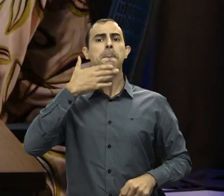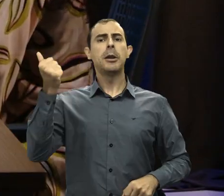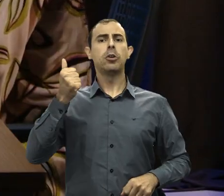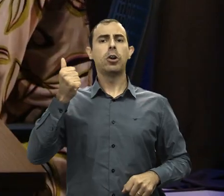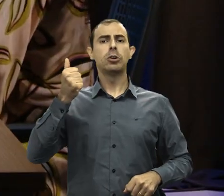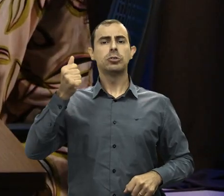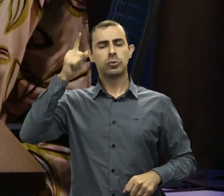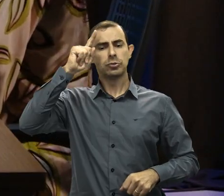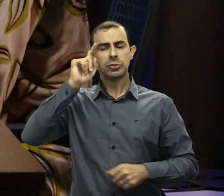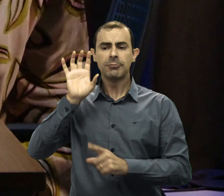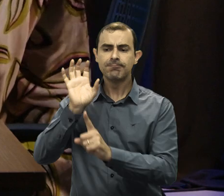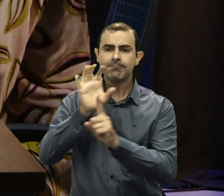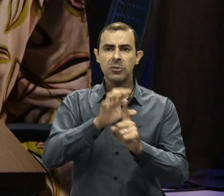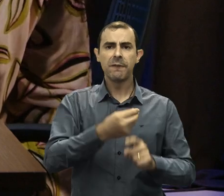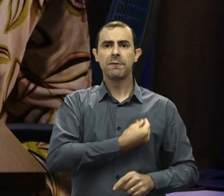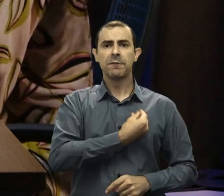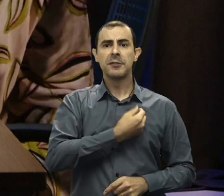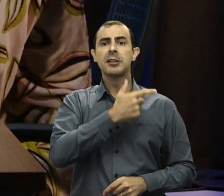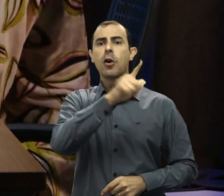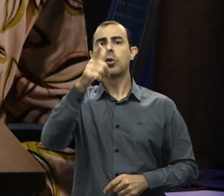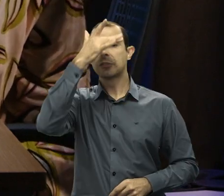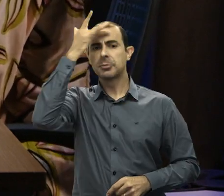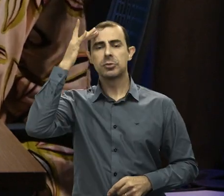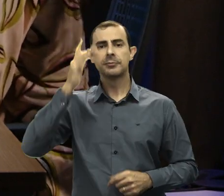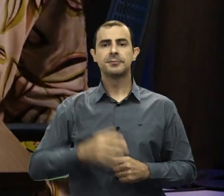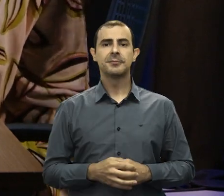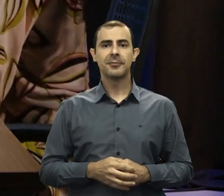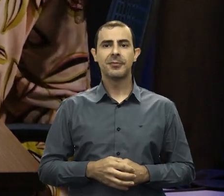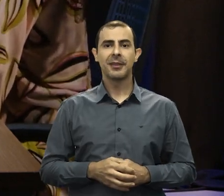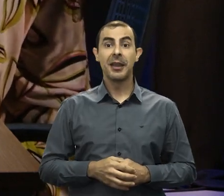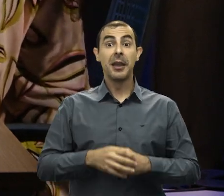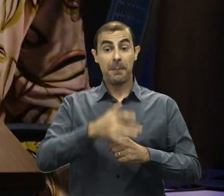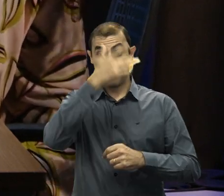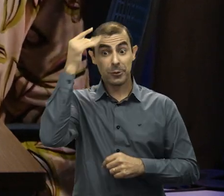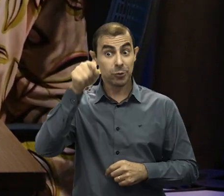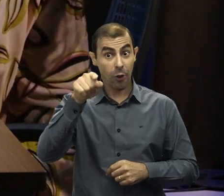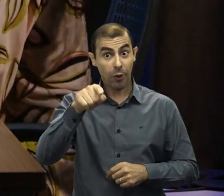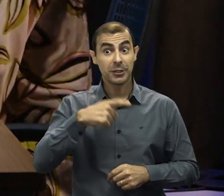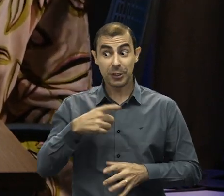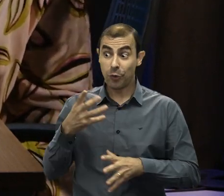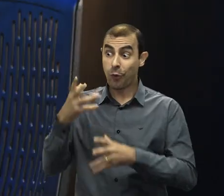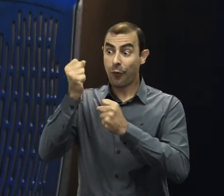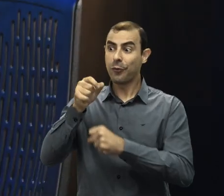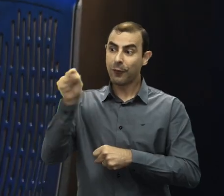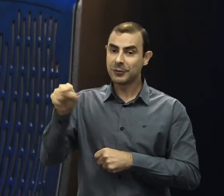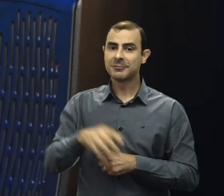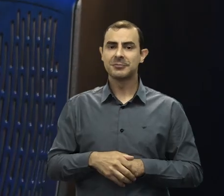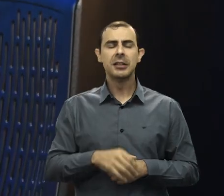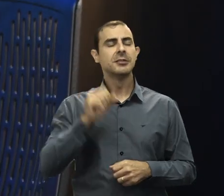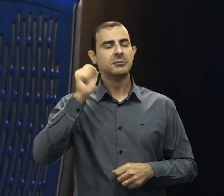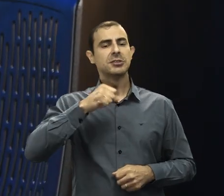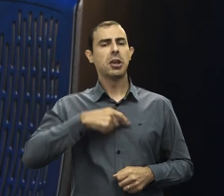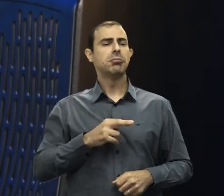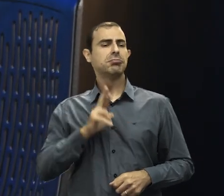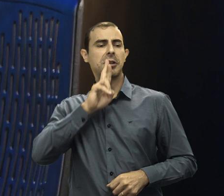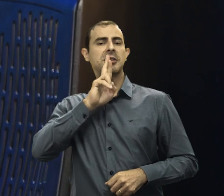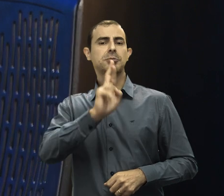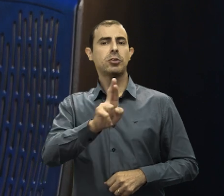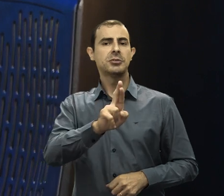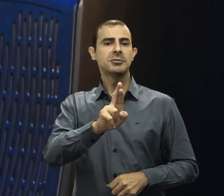meu melhor para beneficiar os outros. Os outros que confiaram em você, né? Então você entregar de